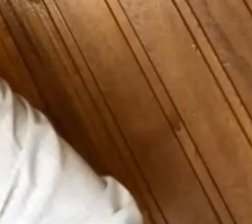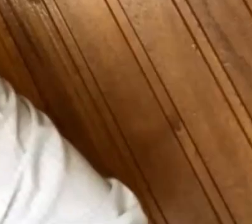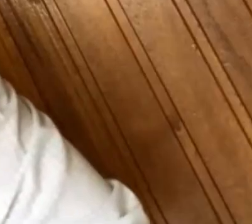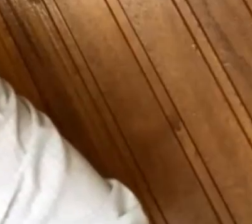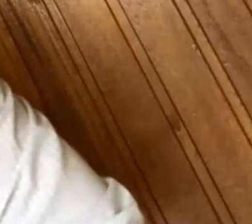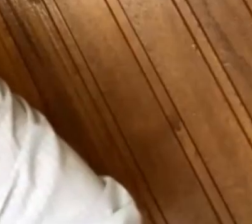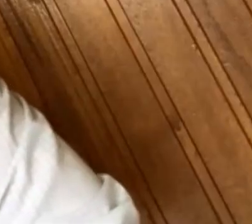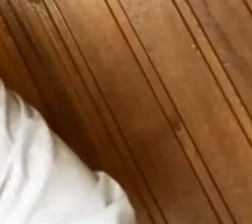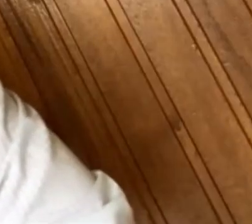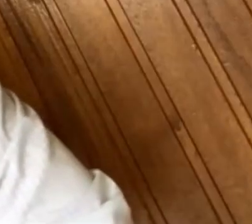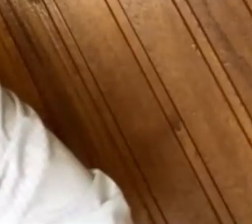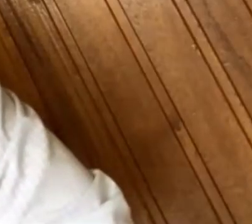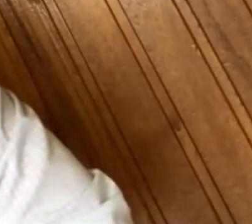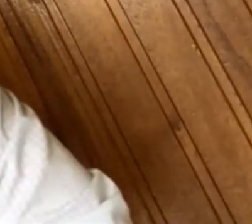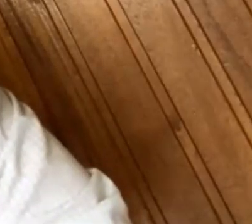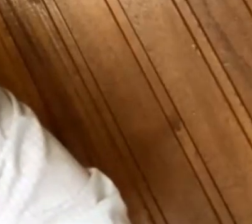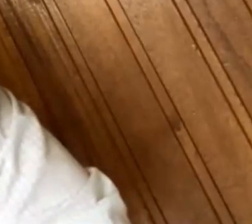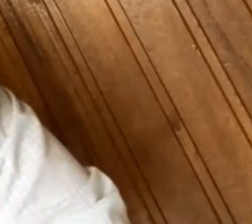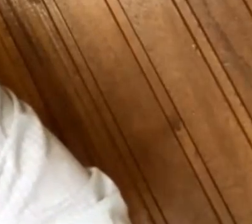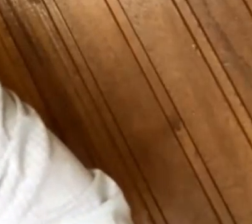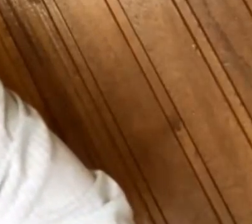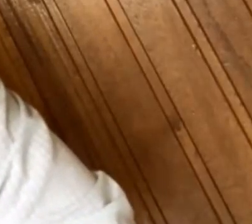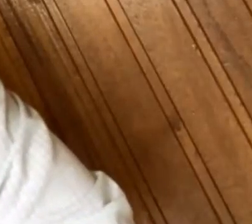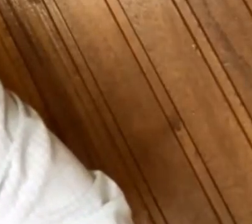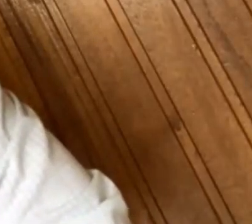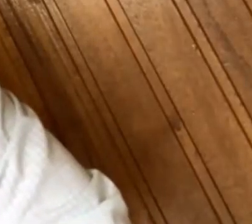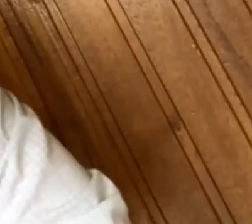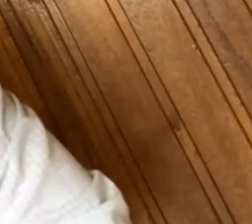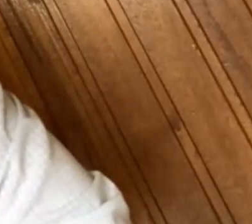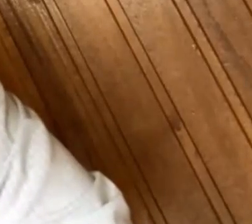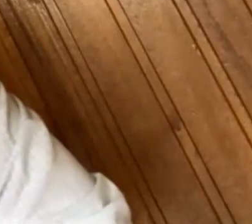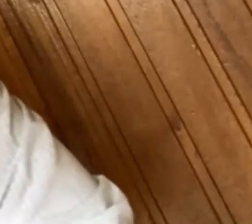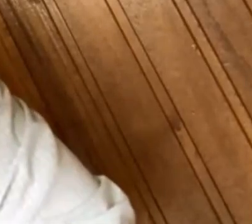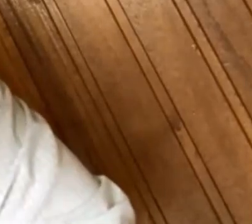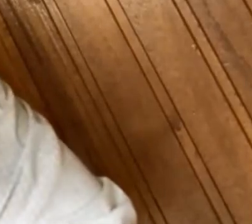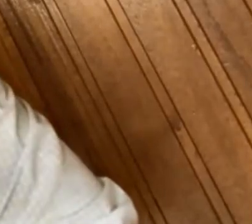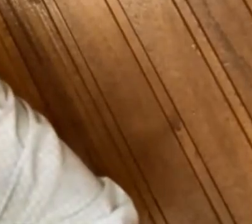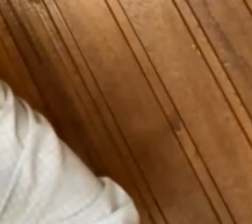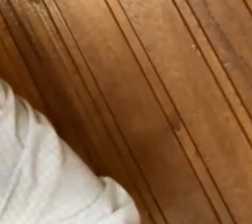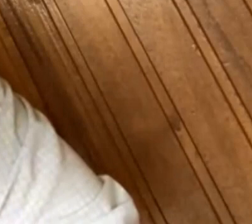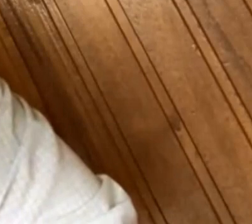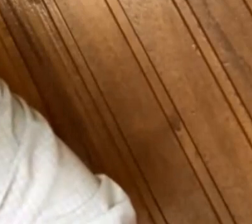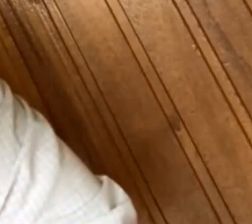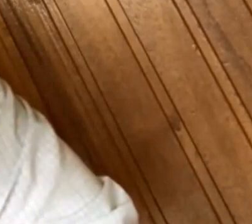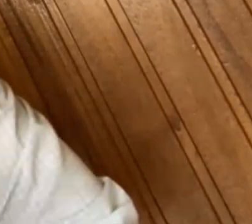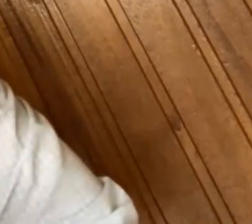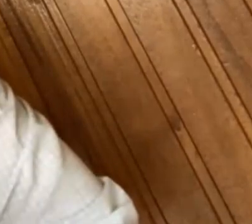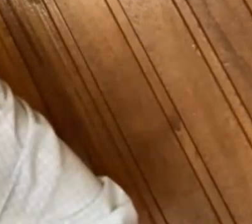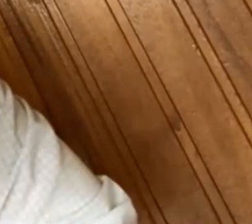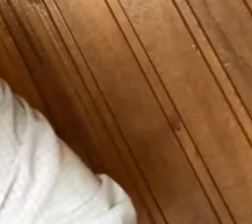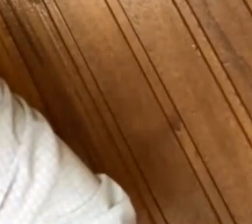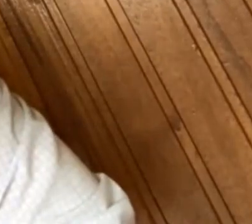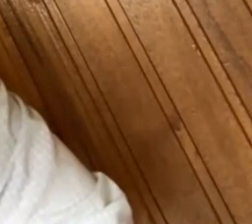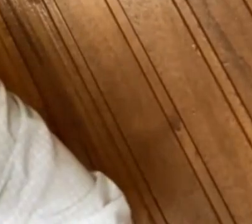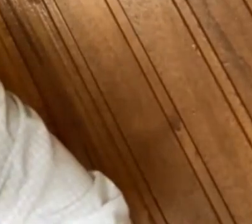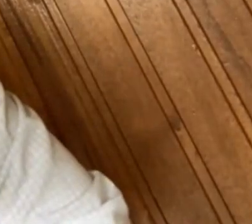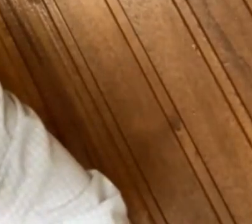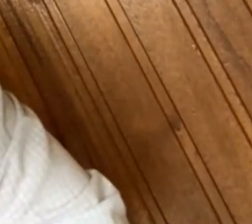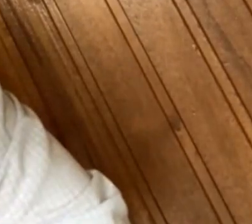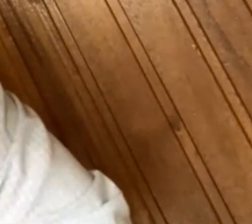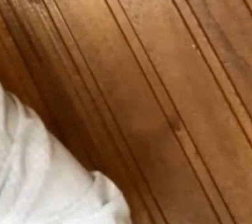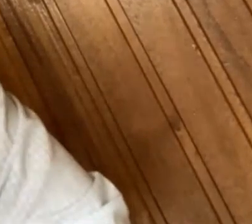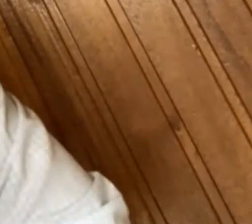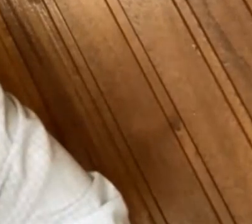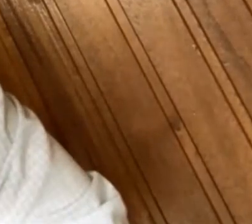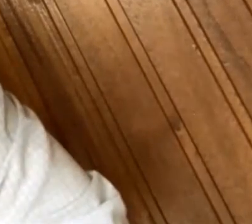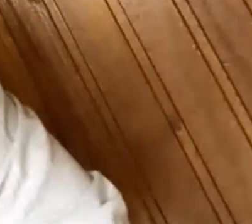tratar sintomas que eles vão estar apresentando, enquanto a Camila, por exemplo, na psicologia, ela vai tratar